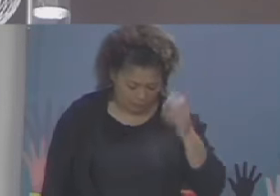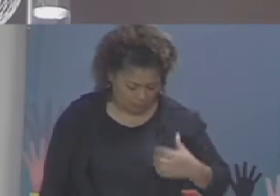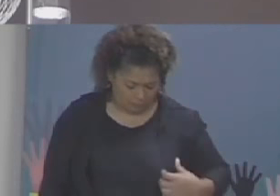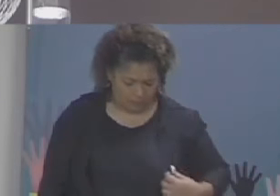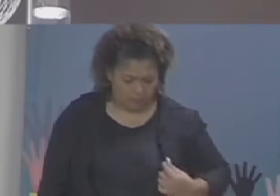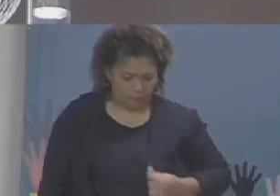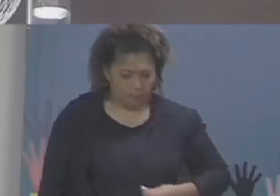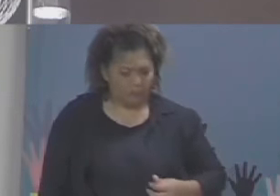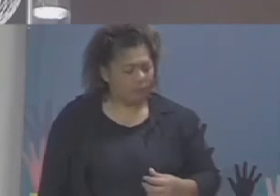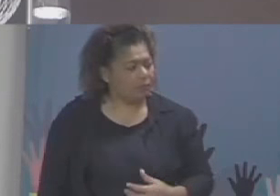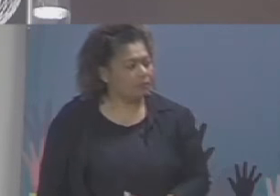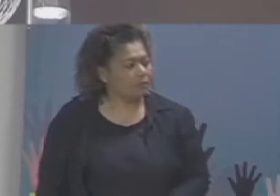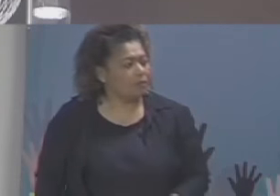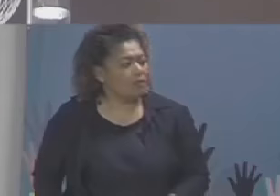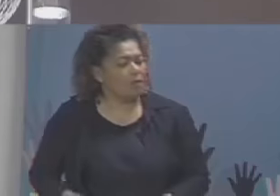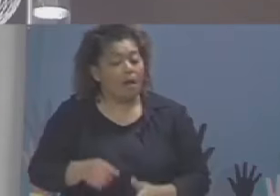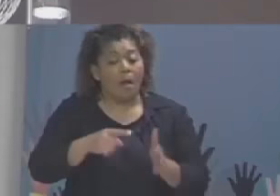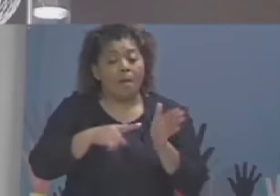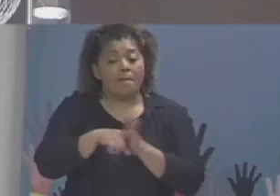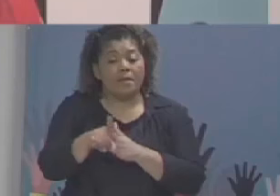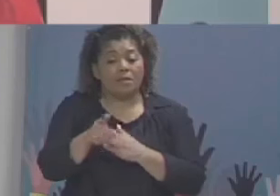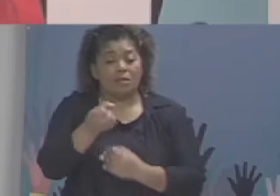Presidente, a pergunta de número 7.